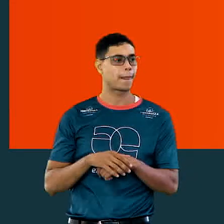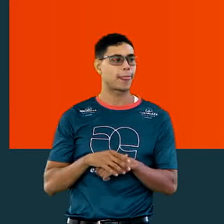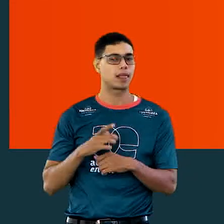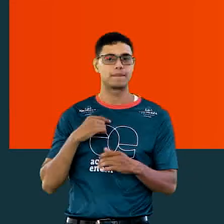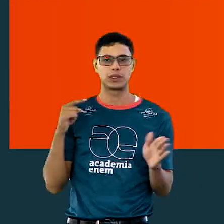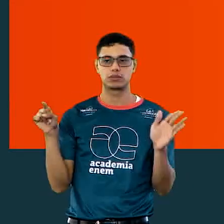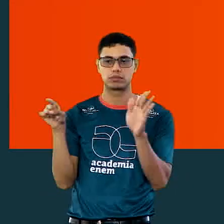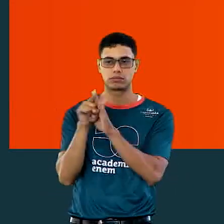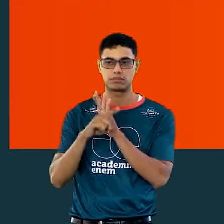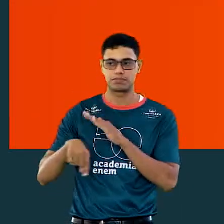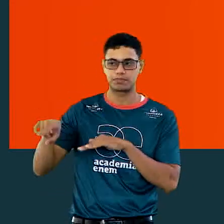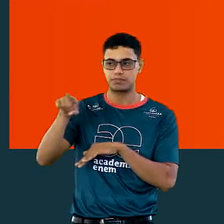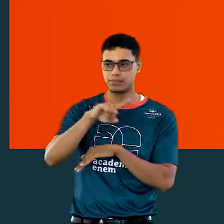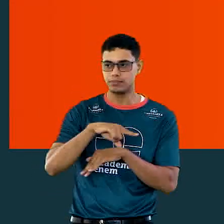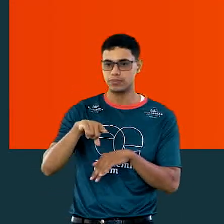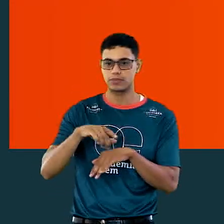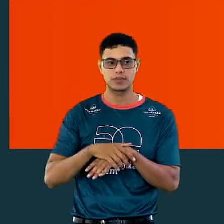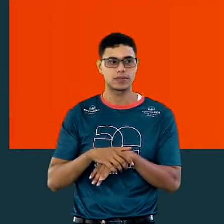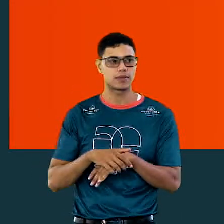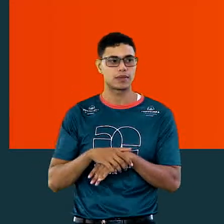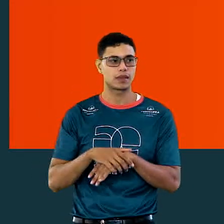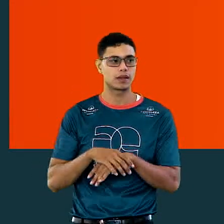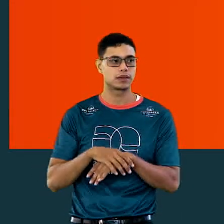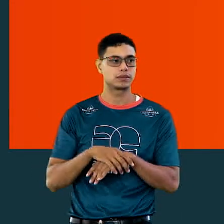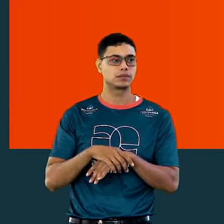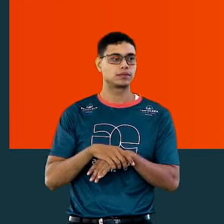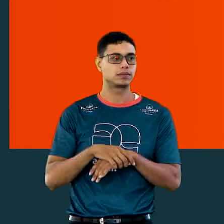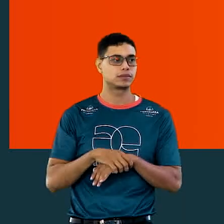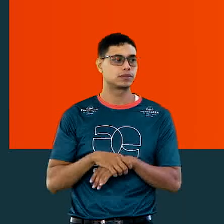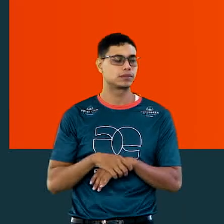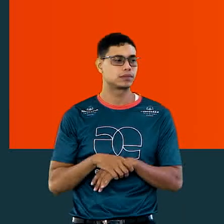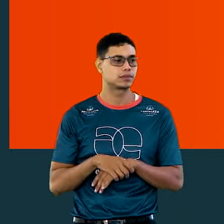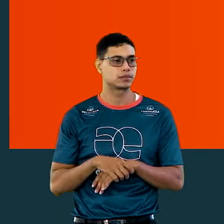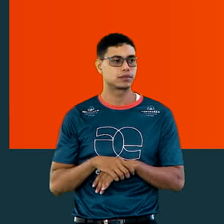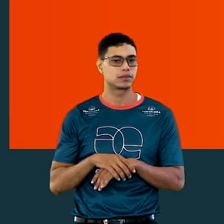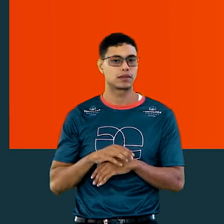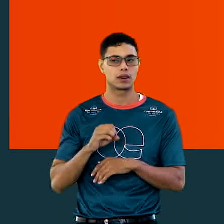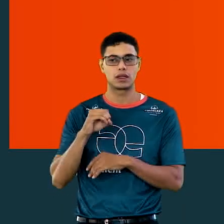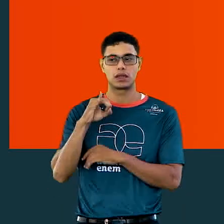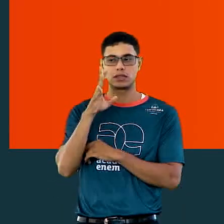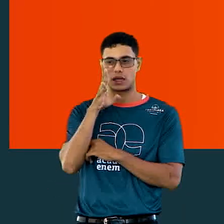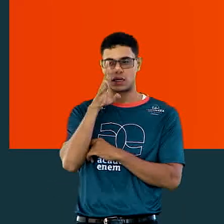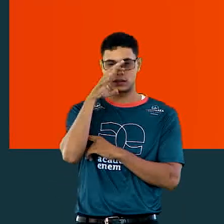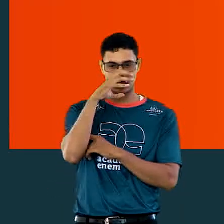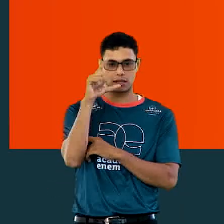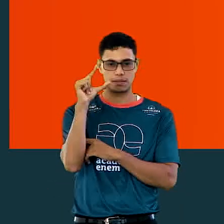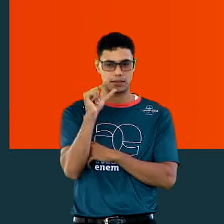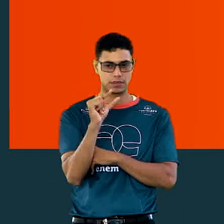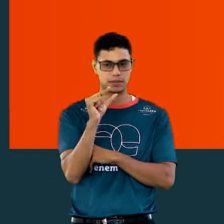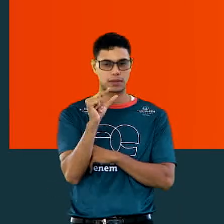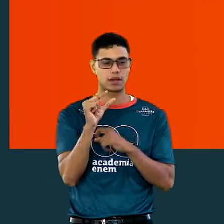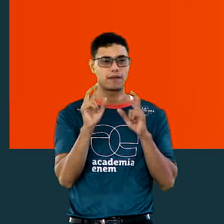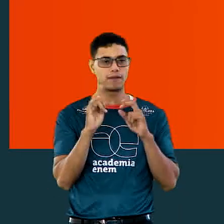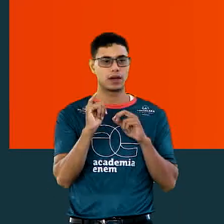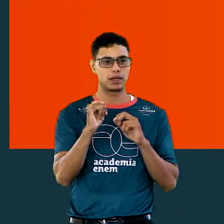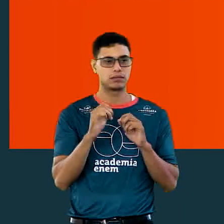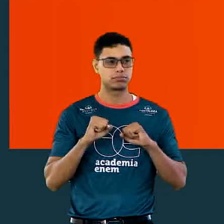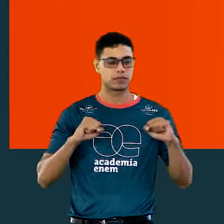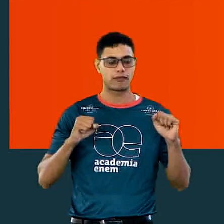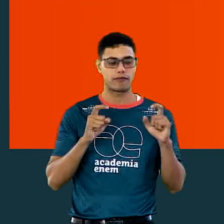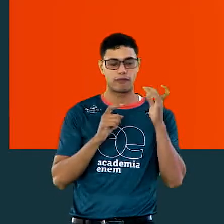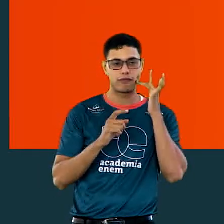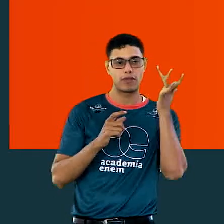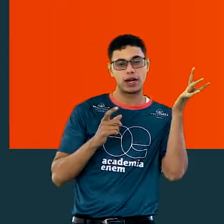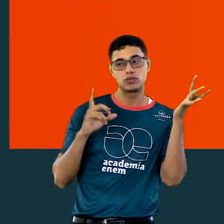fazer uma pergunta. Vamos conversar com o Carlinhos. Se a resistência for menor, as cargas vão passar mais fácil ou